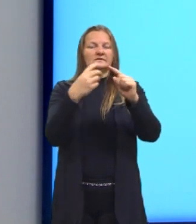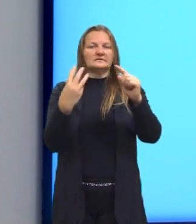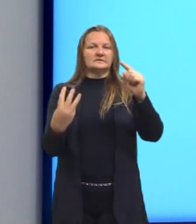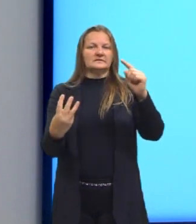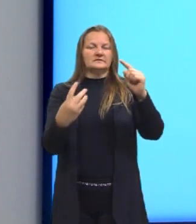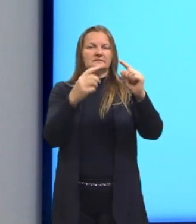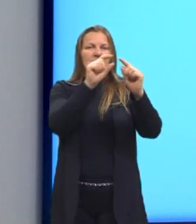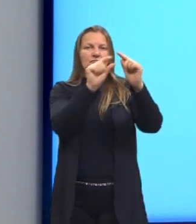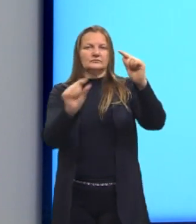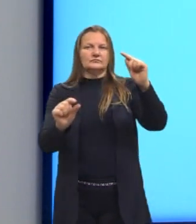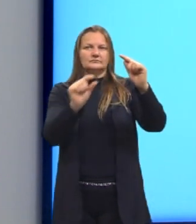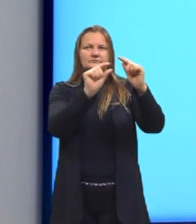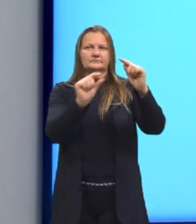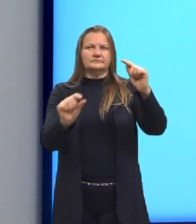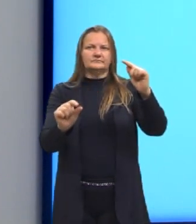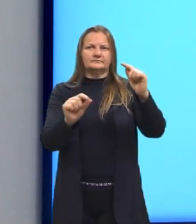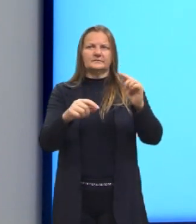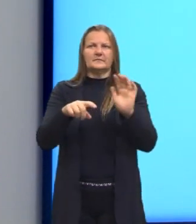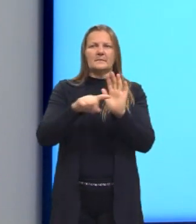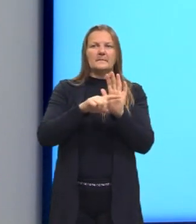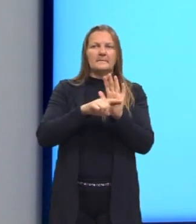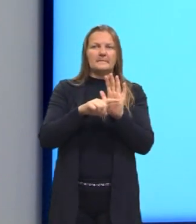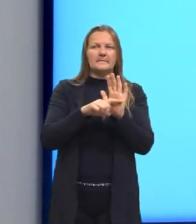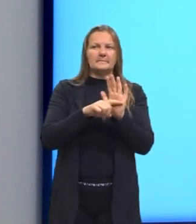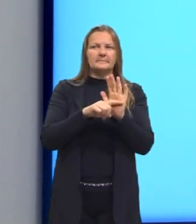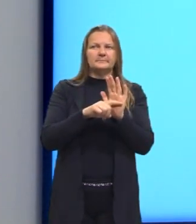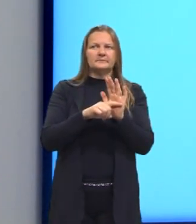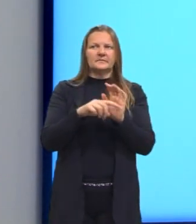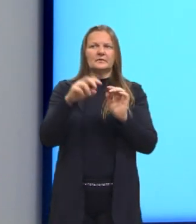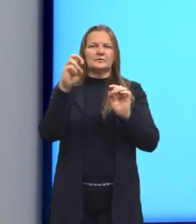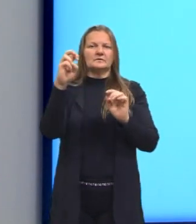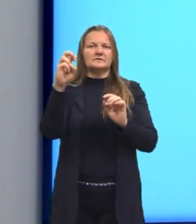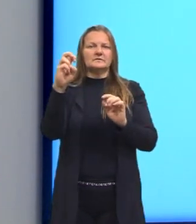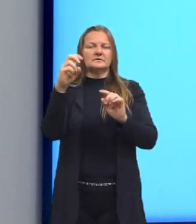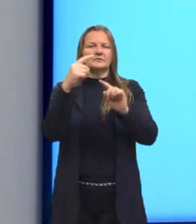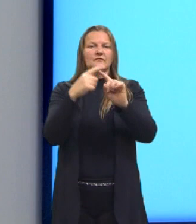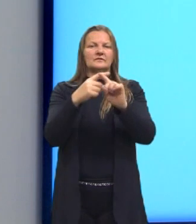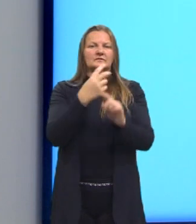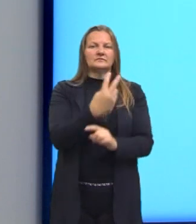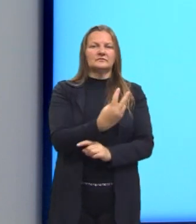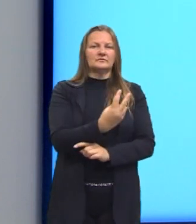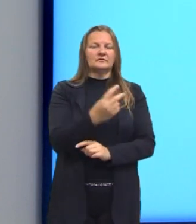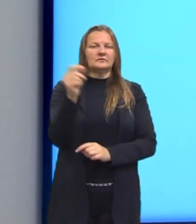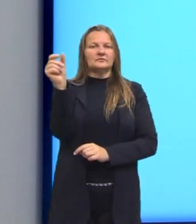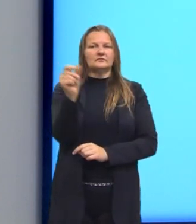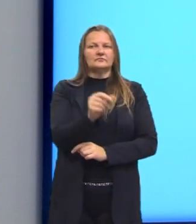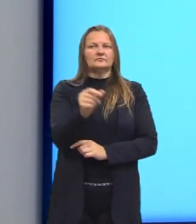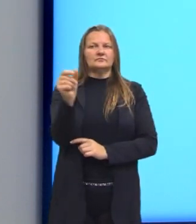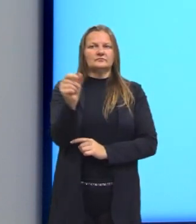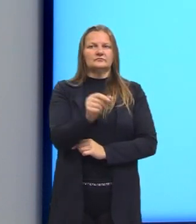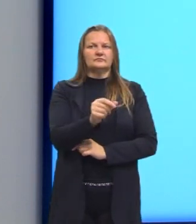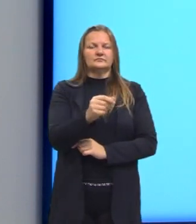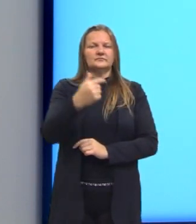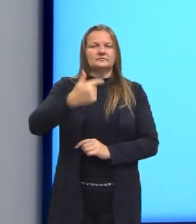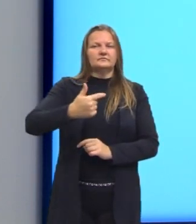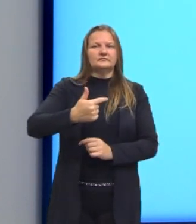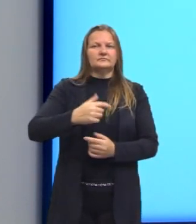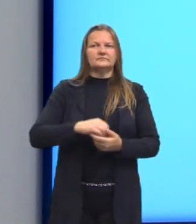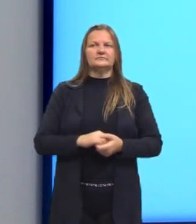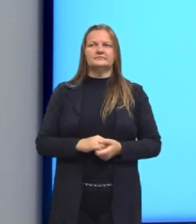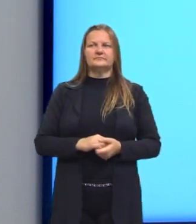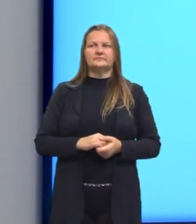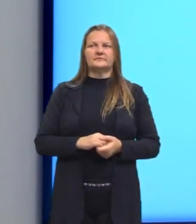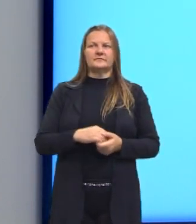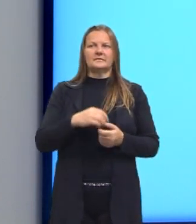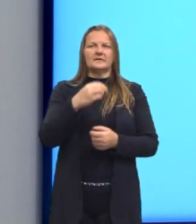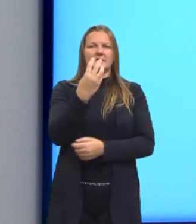diagonal principal, menos 5 vezes 2 da diagonal secundária, tá? Então,